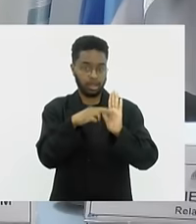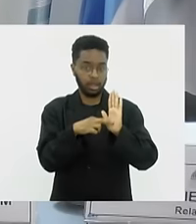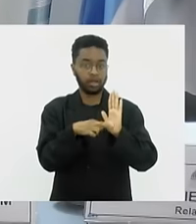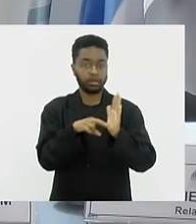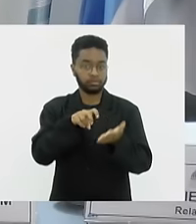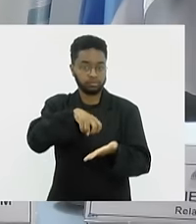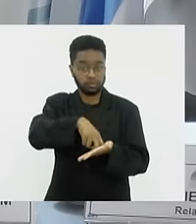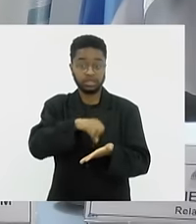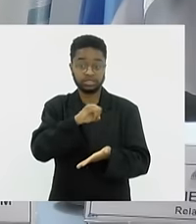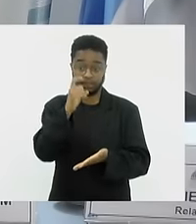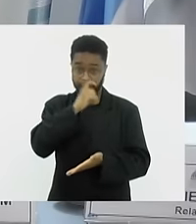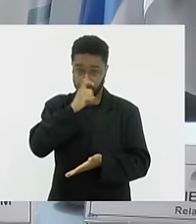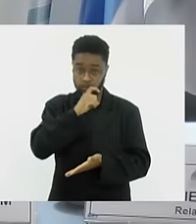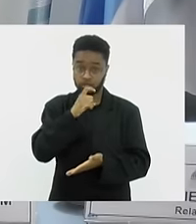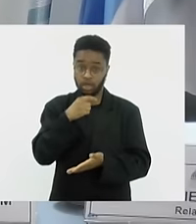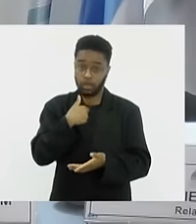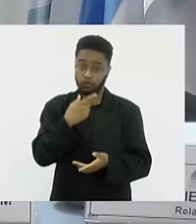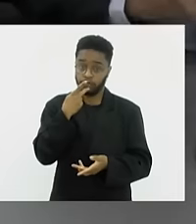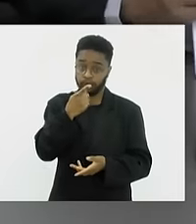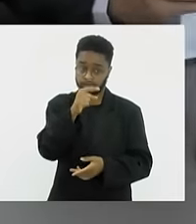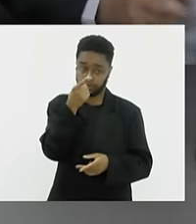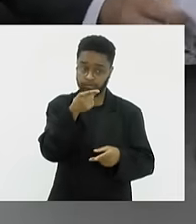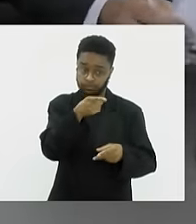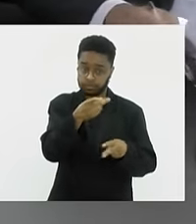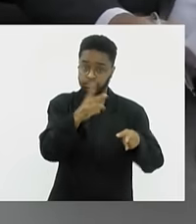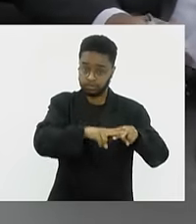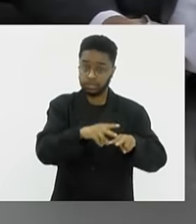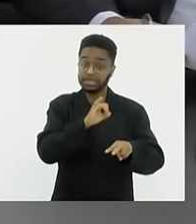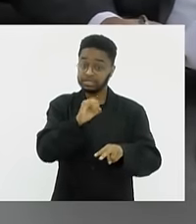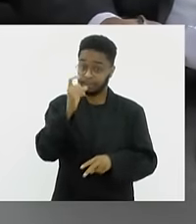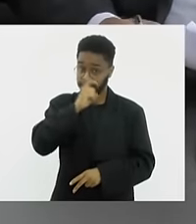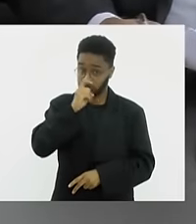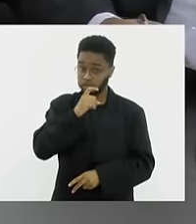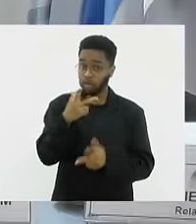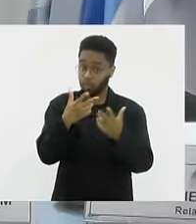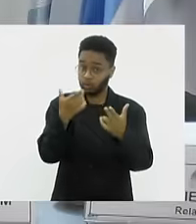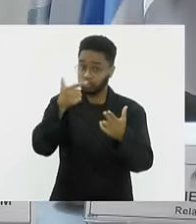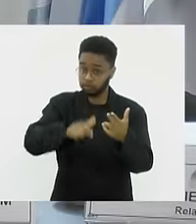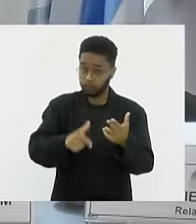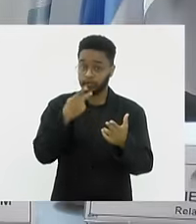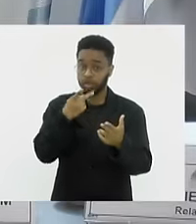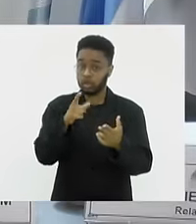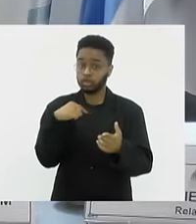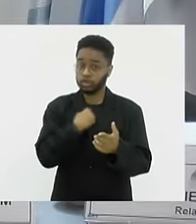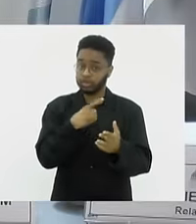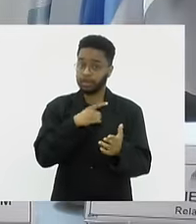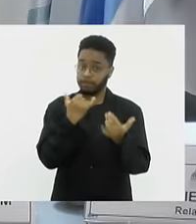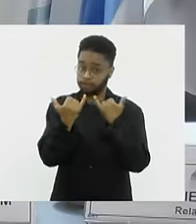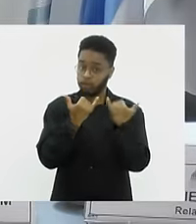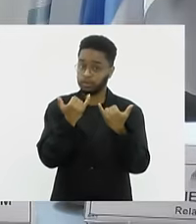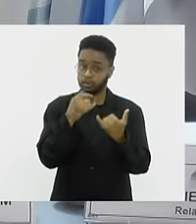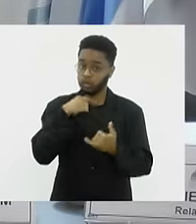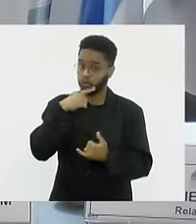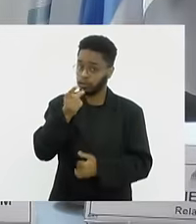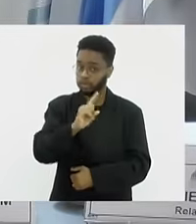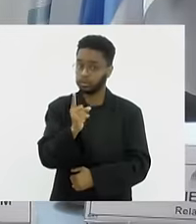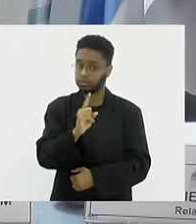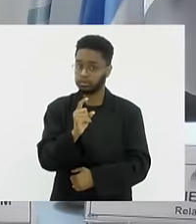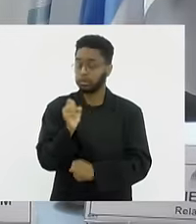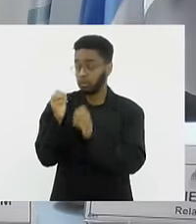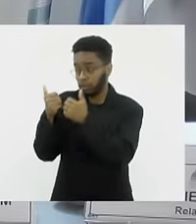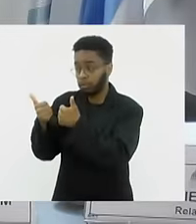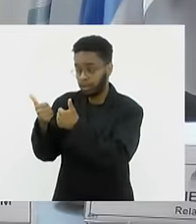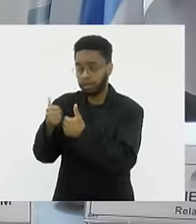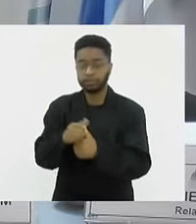como mentiu de novo, ele lhe dou voz de prisão. Mas eu não estou mentindo. Se mentir como mentiu de novo, falando que a gente teve informação, lhe dou voz de prisão. Não duvide disso. Tudo bem, mas